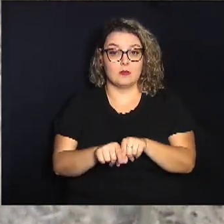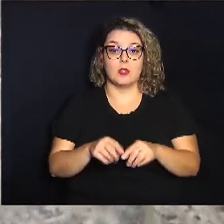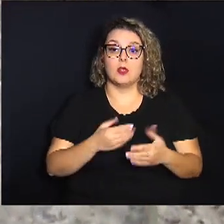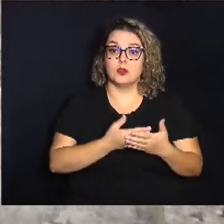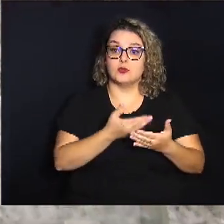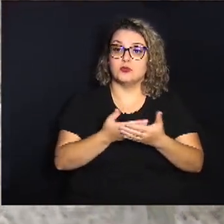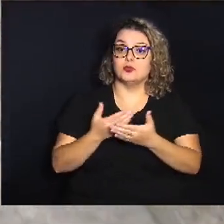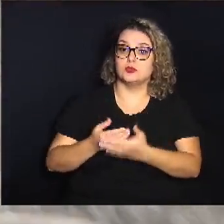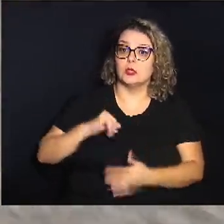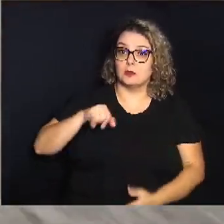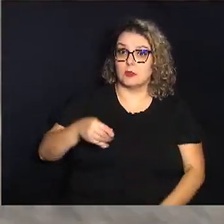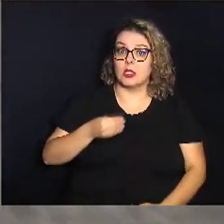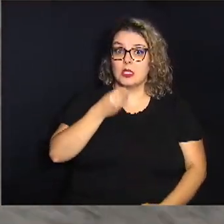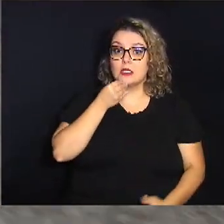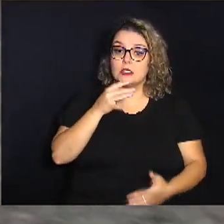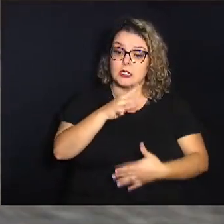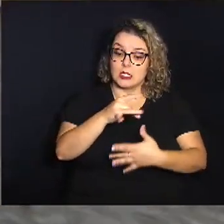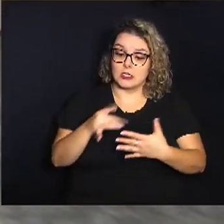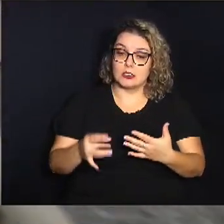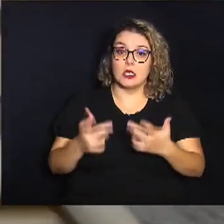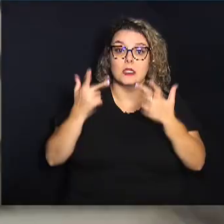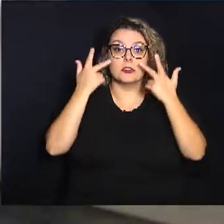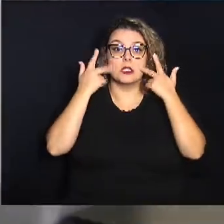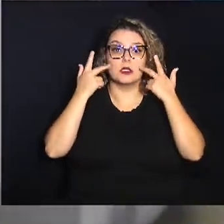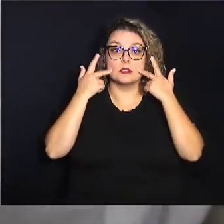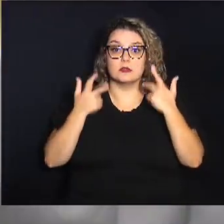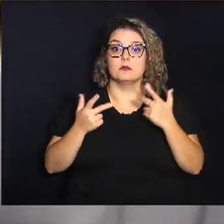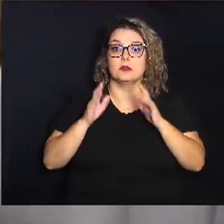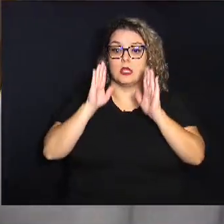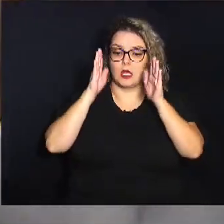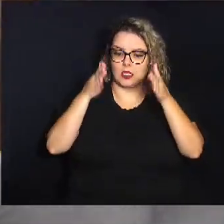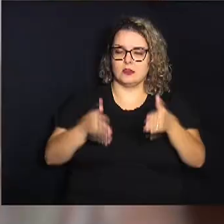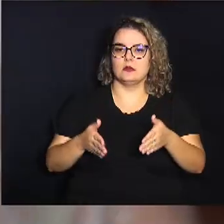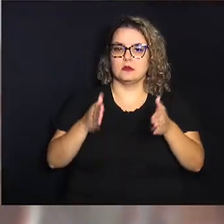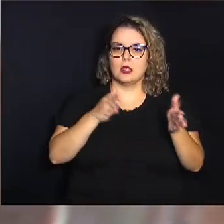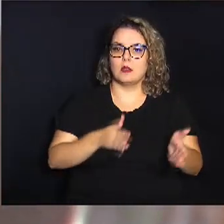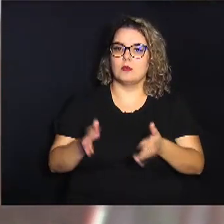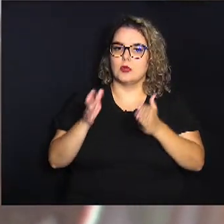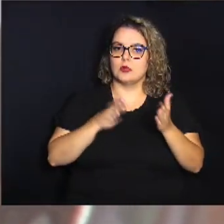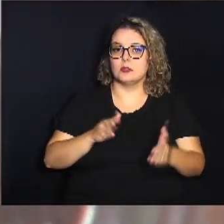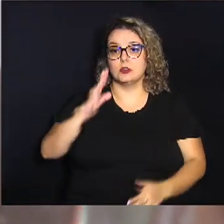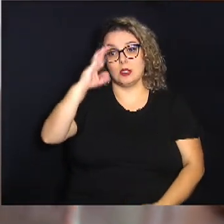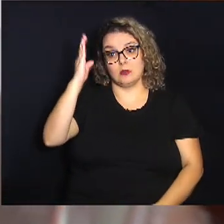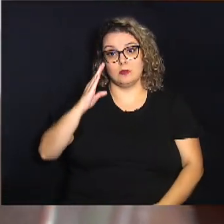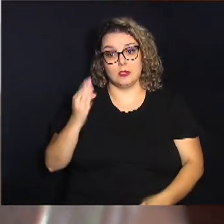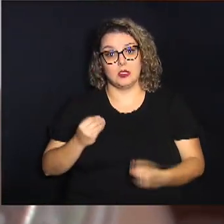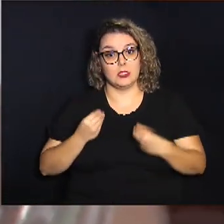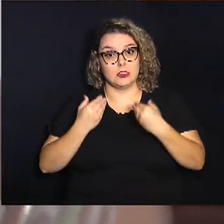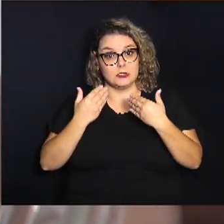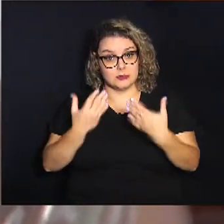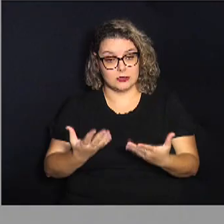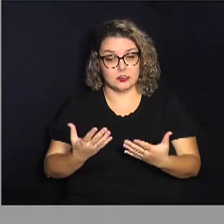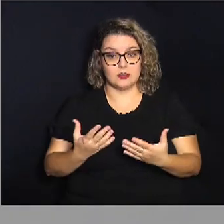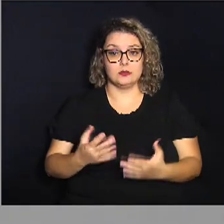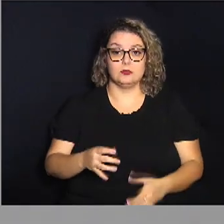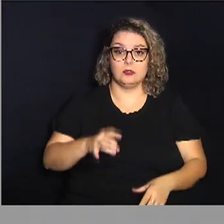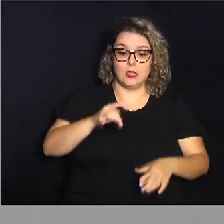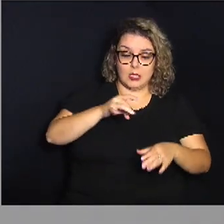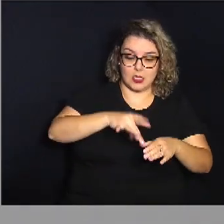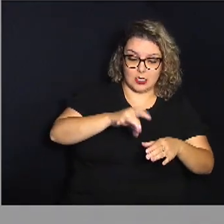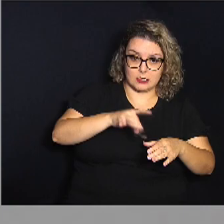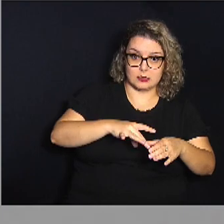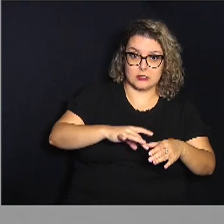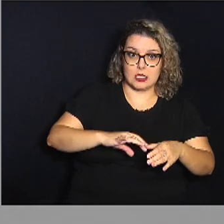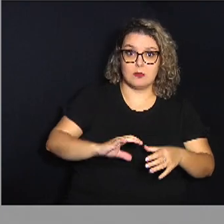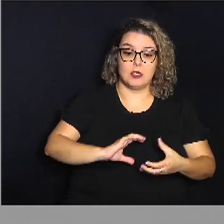aproveita elementos naturais centrais da produção brasileira, dando destino à semente da fruta, que